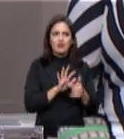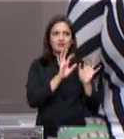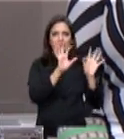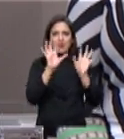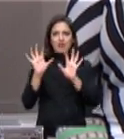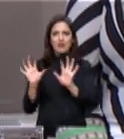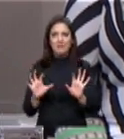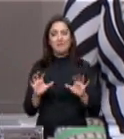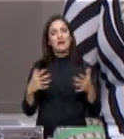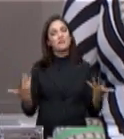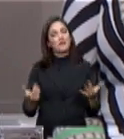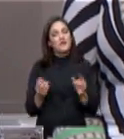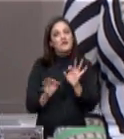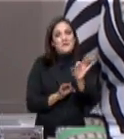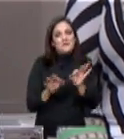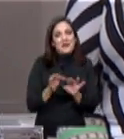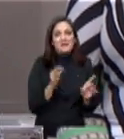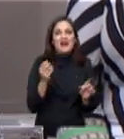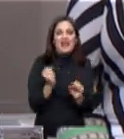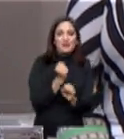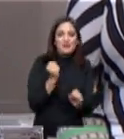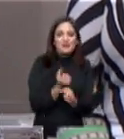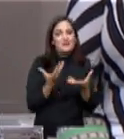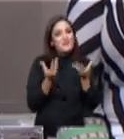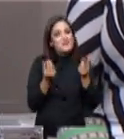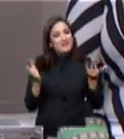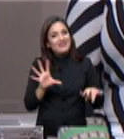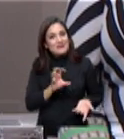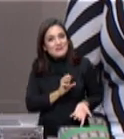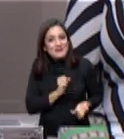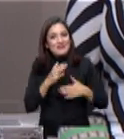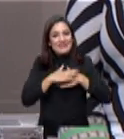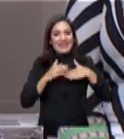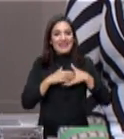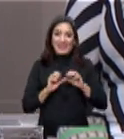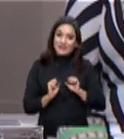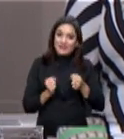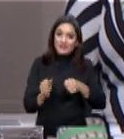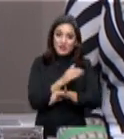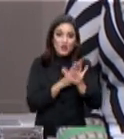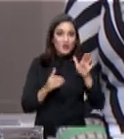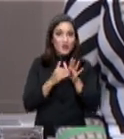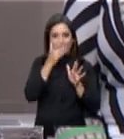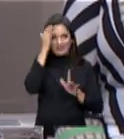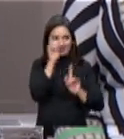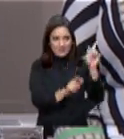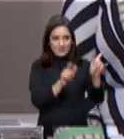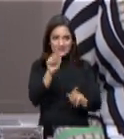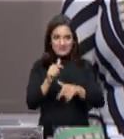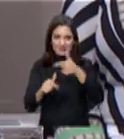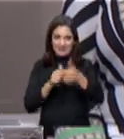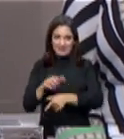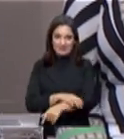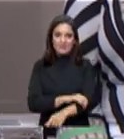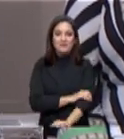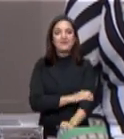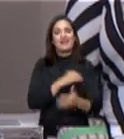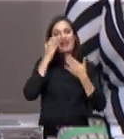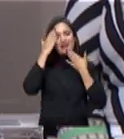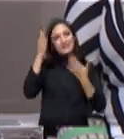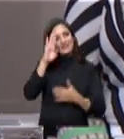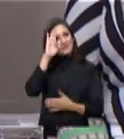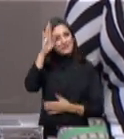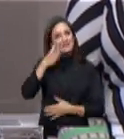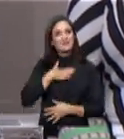muito amor e carinho, com o esforço de todos os nossos colaboradores que têm aqui. Eu quero fazer um agradecimento especial à minha diretora, Maria